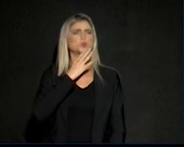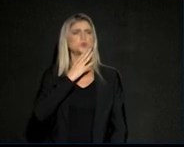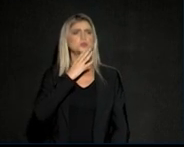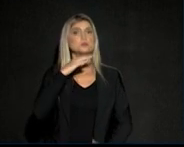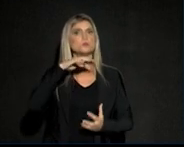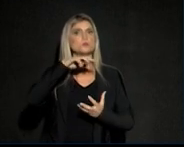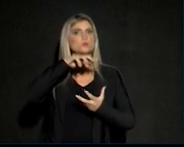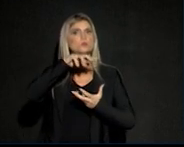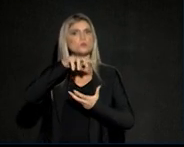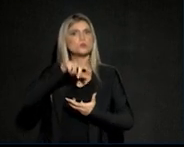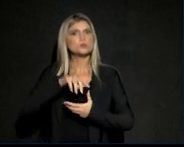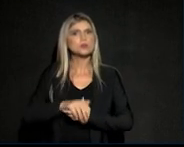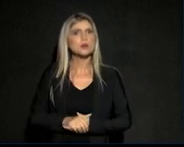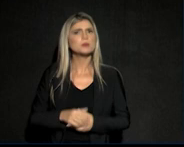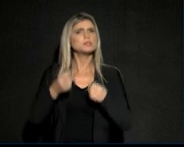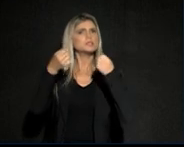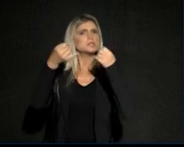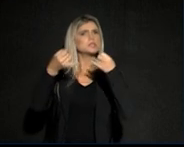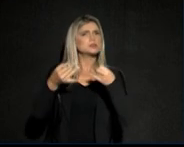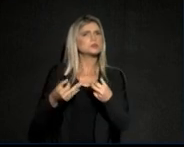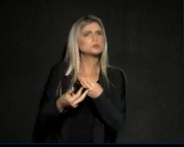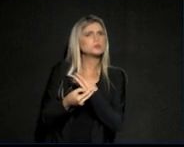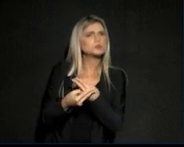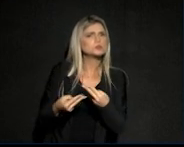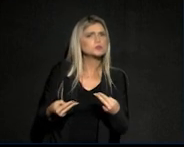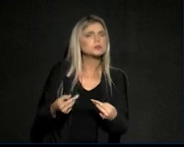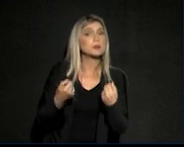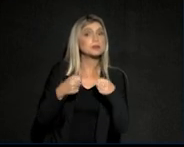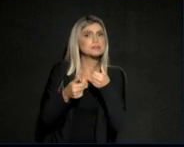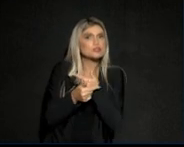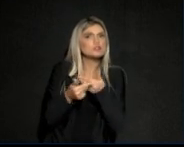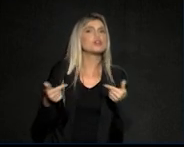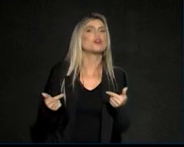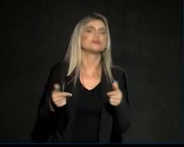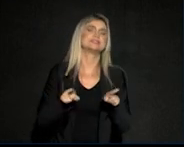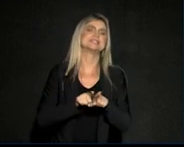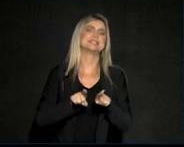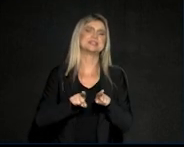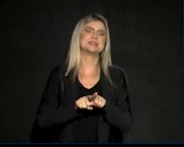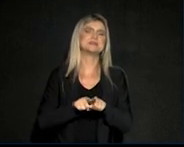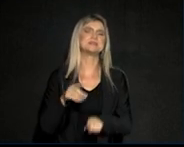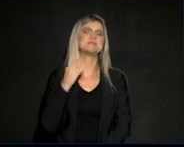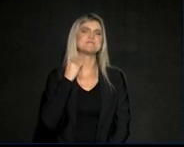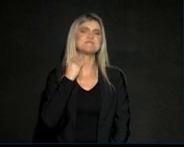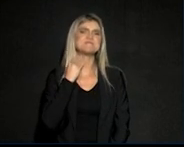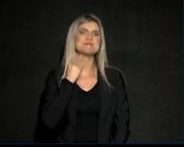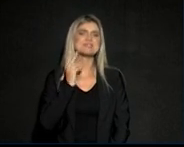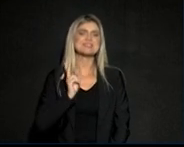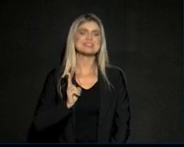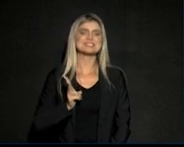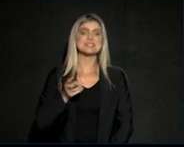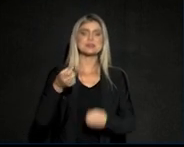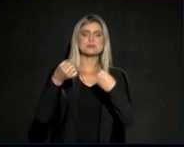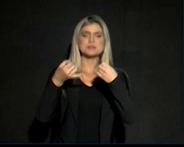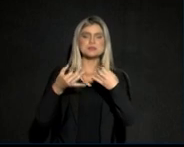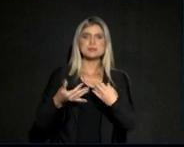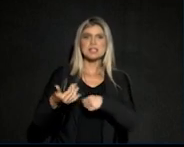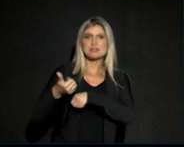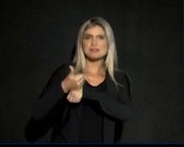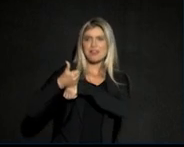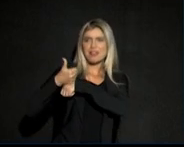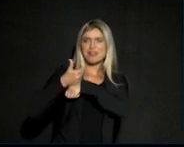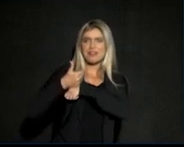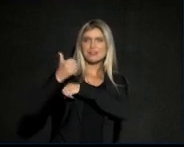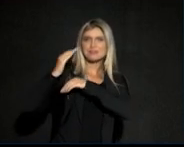Você falou uma coisa que eu achei interessante você falou que tem que ter sorte também a gente lá no banco sempre sempre fala que talento e trabalho